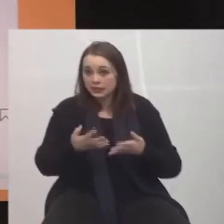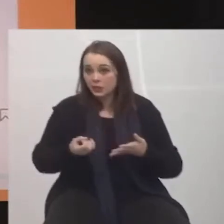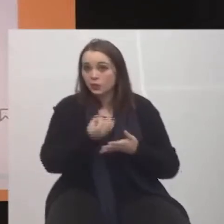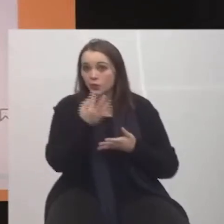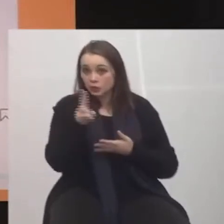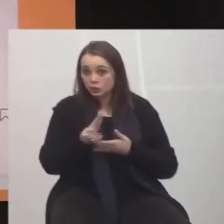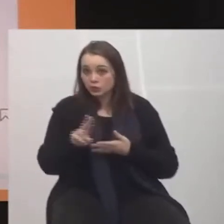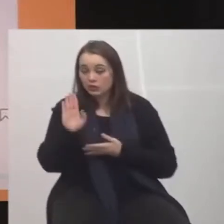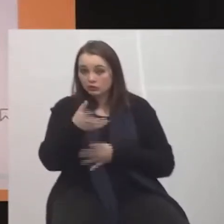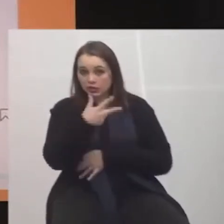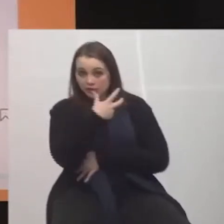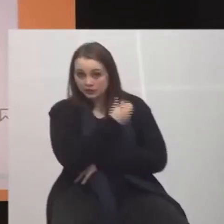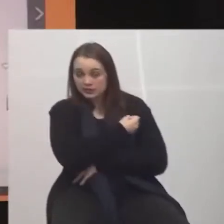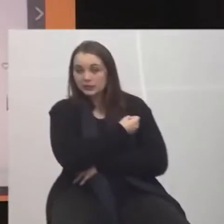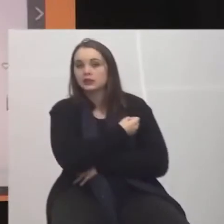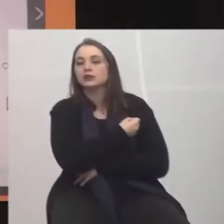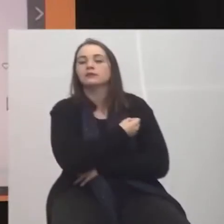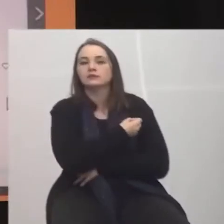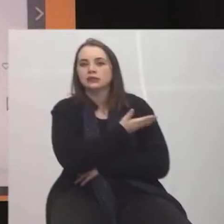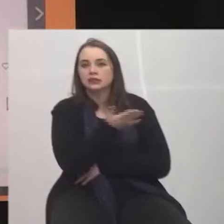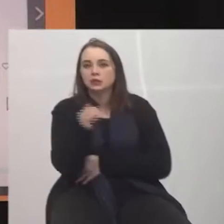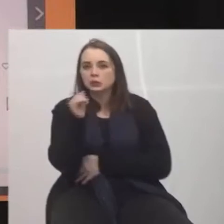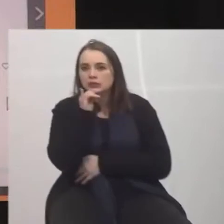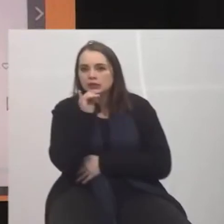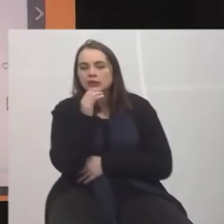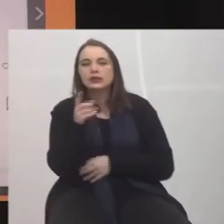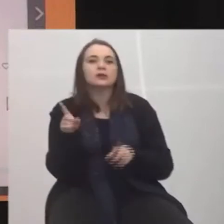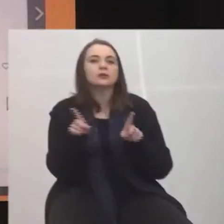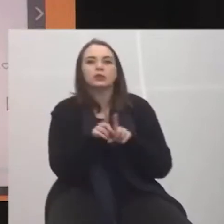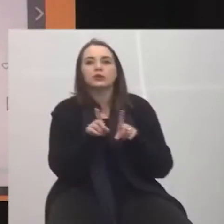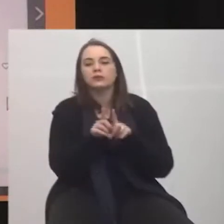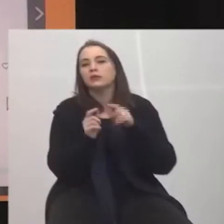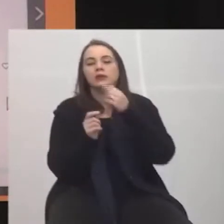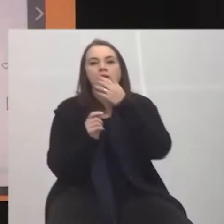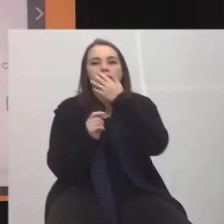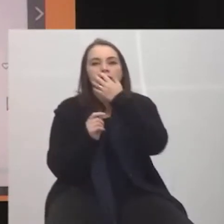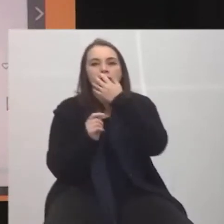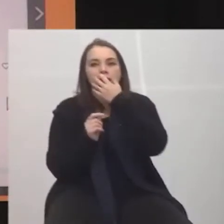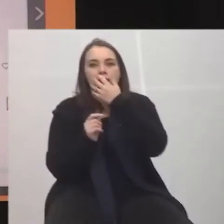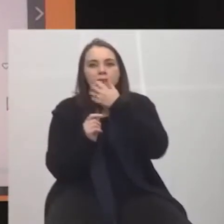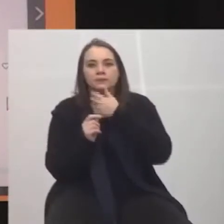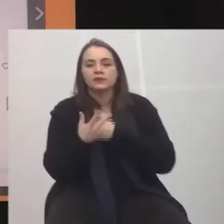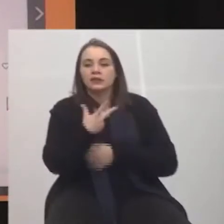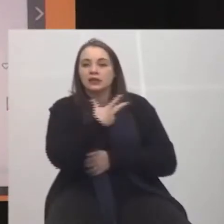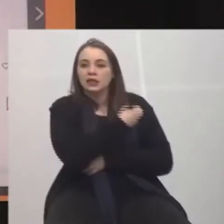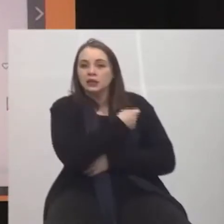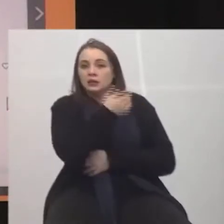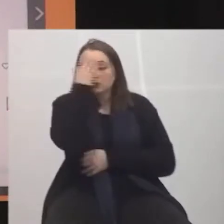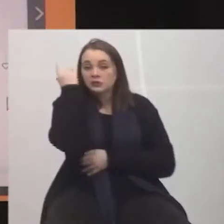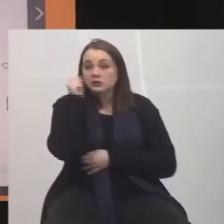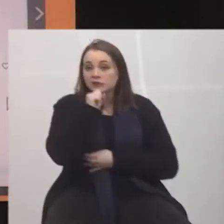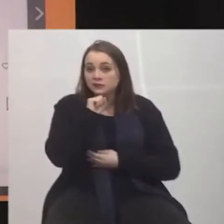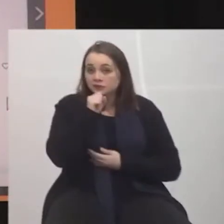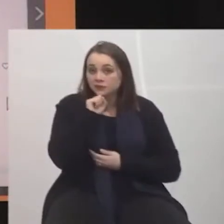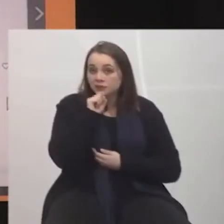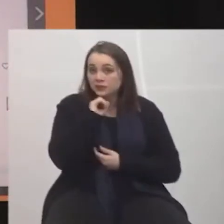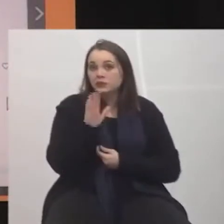doses aplicadas, né? Então, esse foi um exemplo. Também, vacinação para idosos, quando a gente